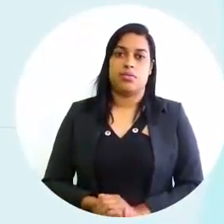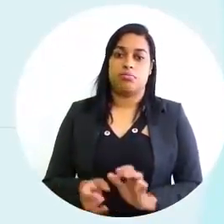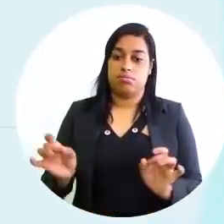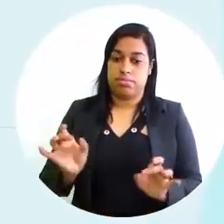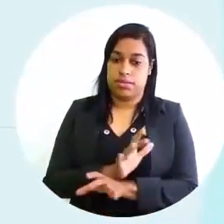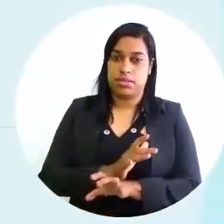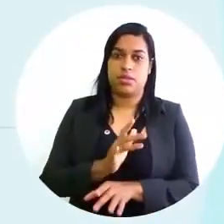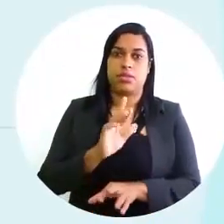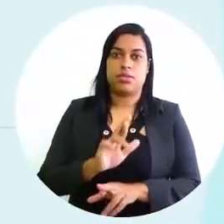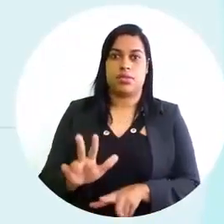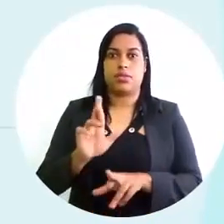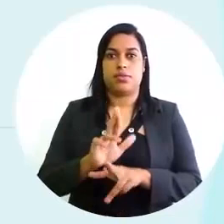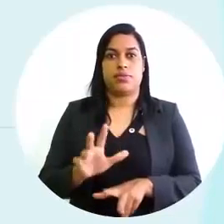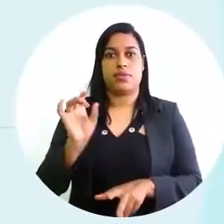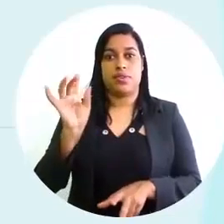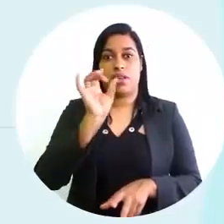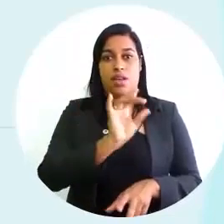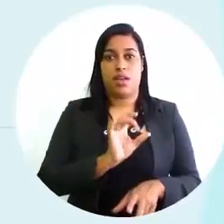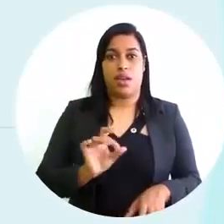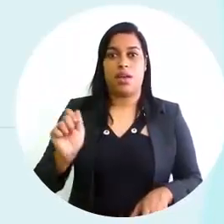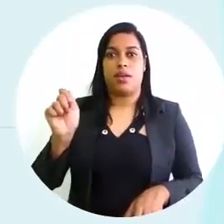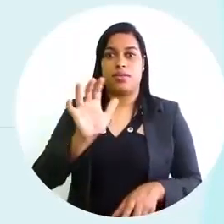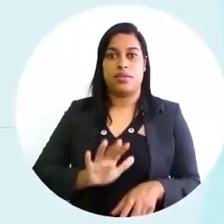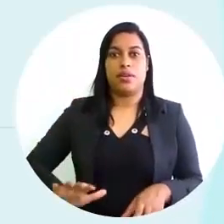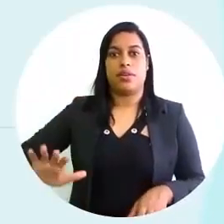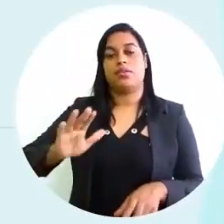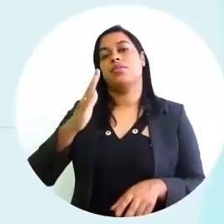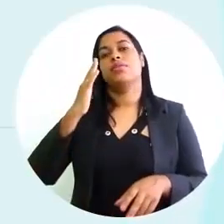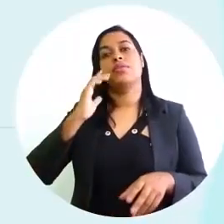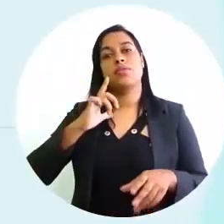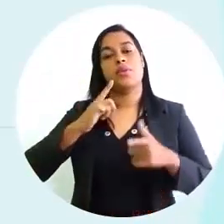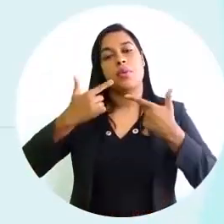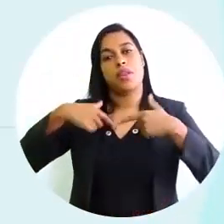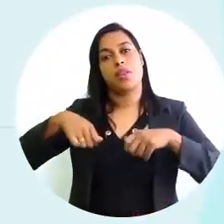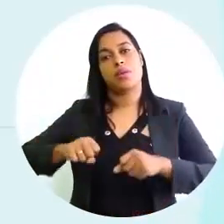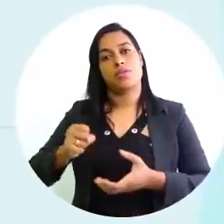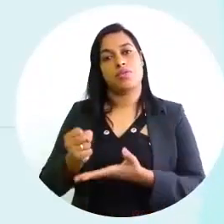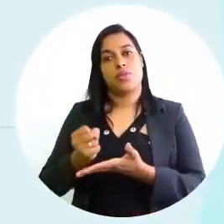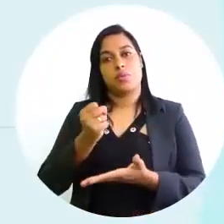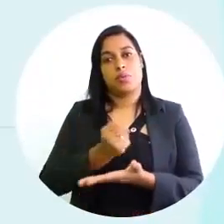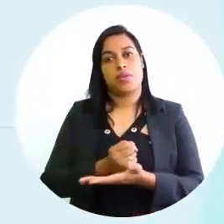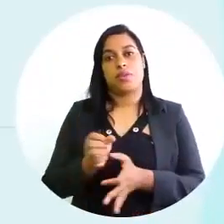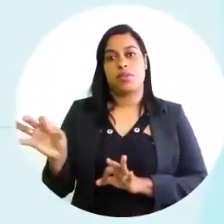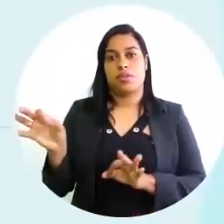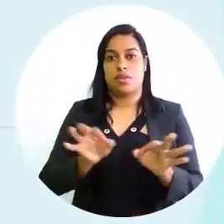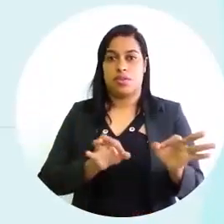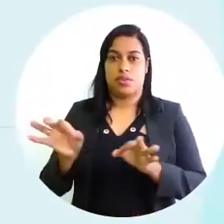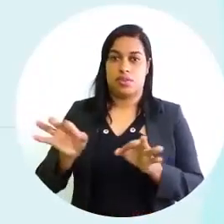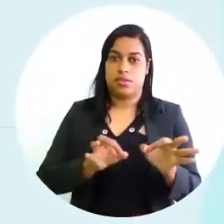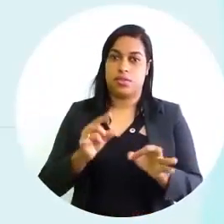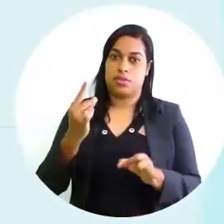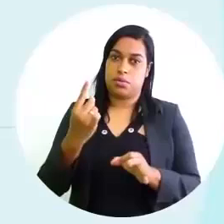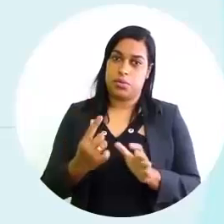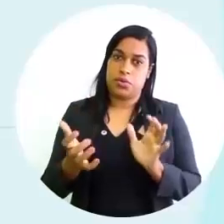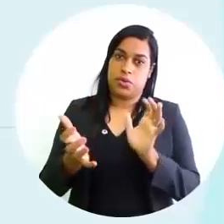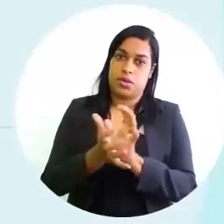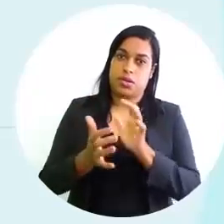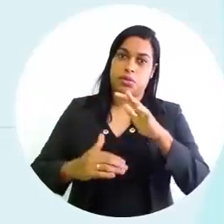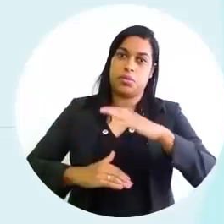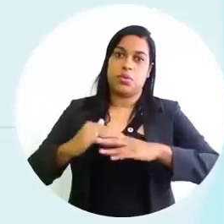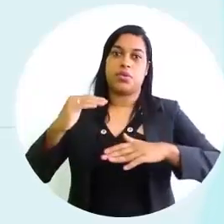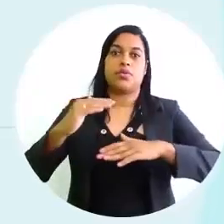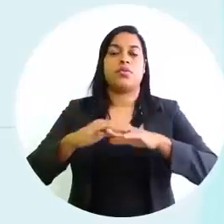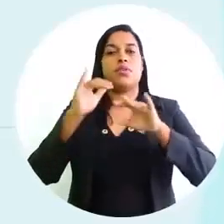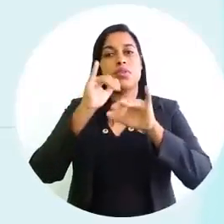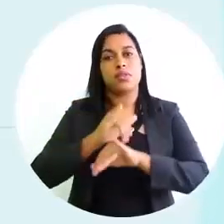essas diferenças, cada área do saber institui uma linguagem documentária que é organizada por uma equipe de profissionais